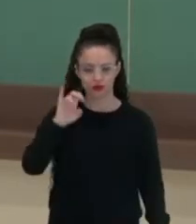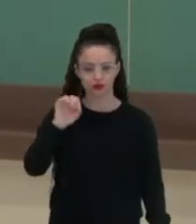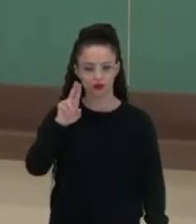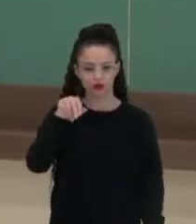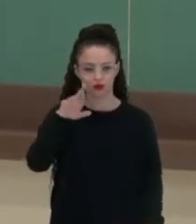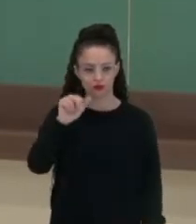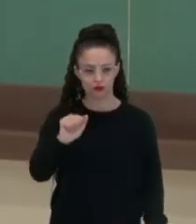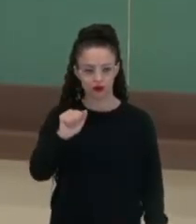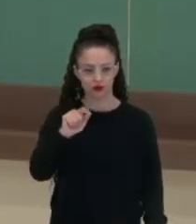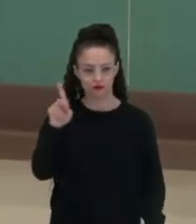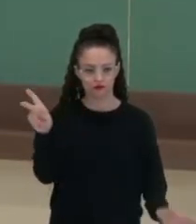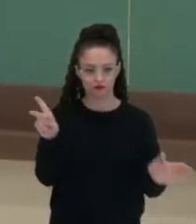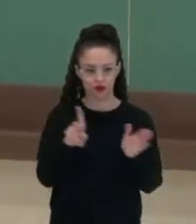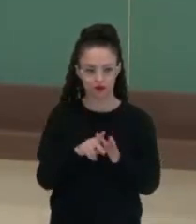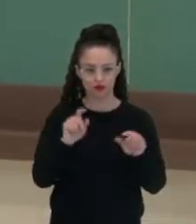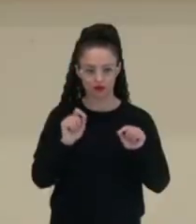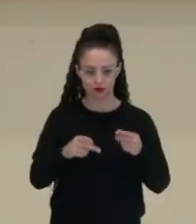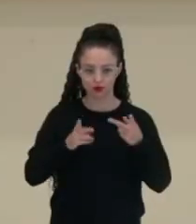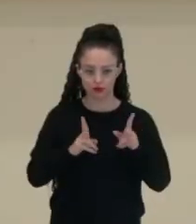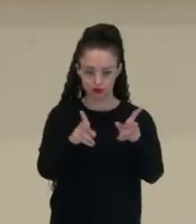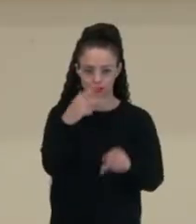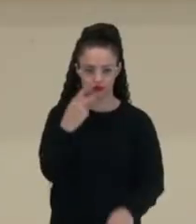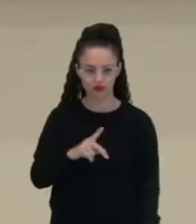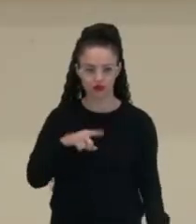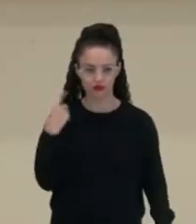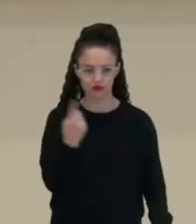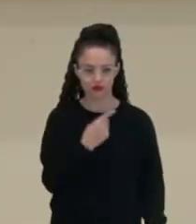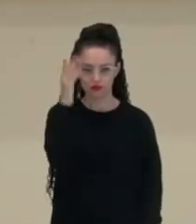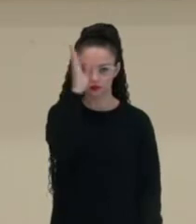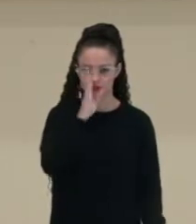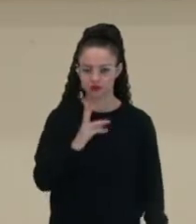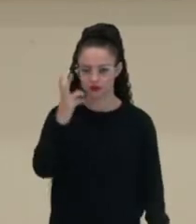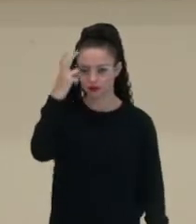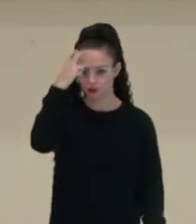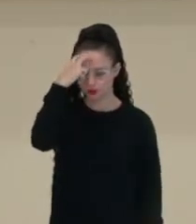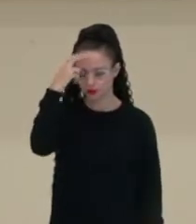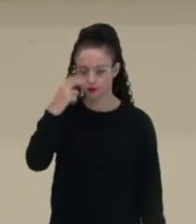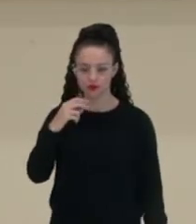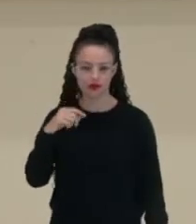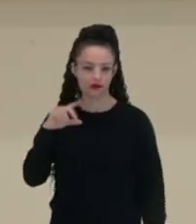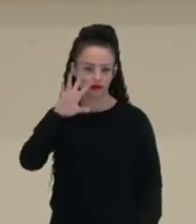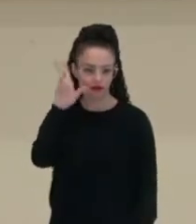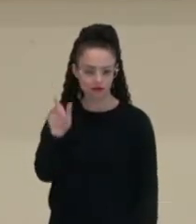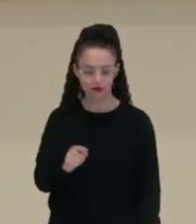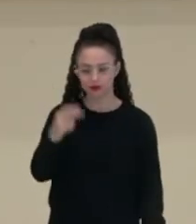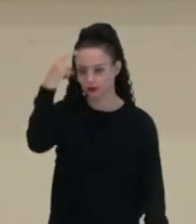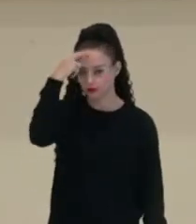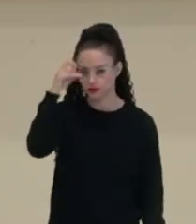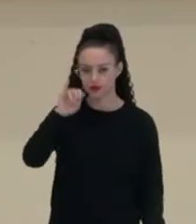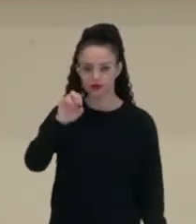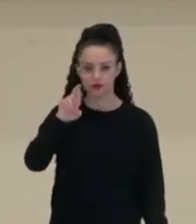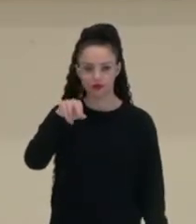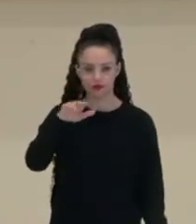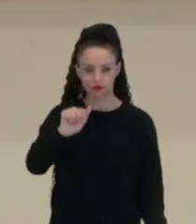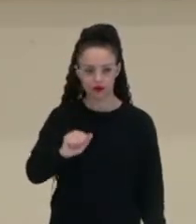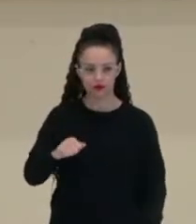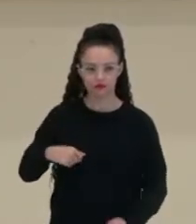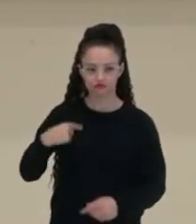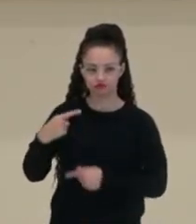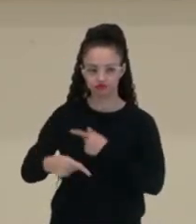da cultura afro, né, e continua aqui na nossa cultura afro-brasileira. Então a cultura iorubá, que ela é passada de geração em geração, que